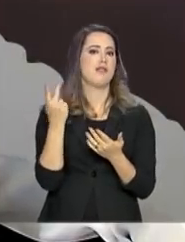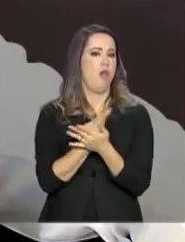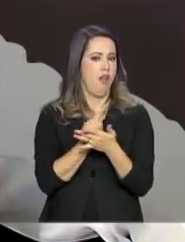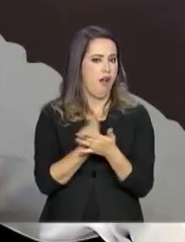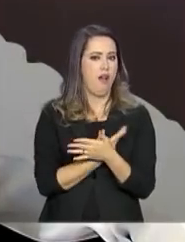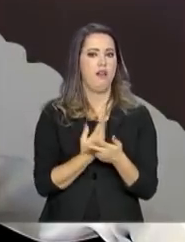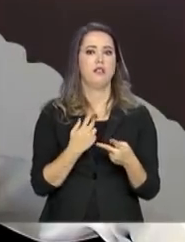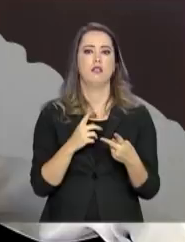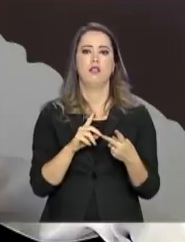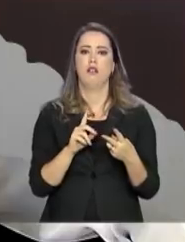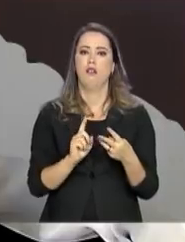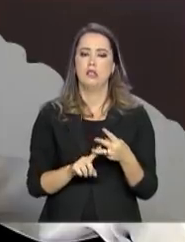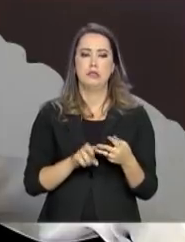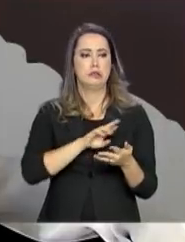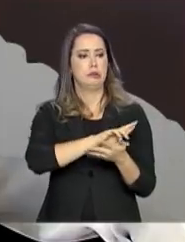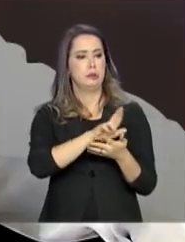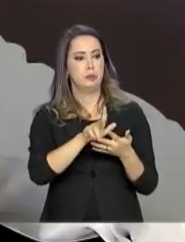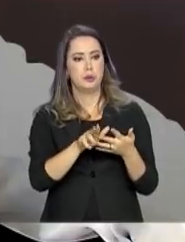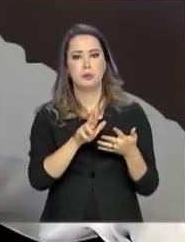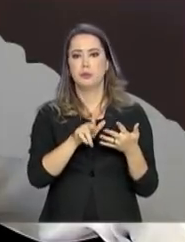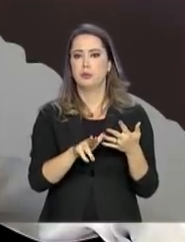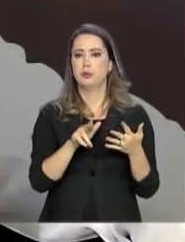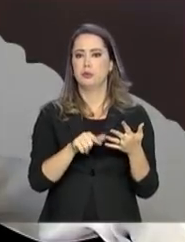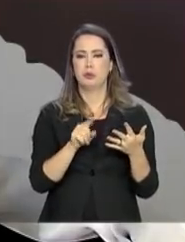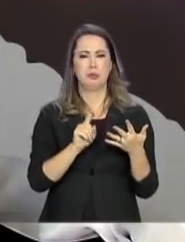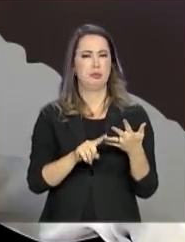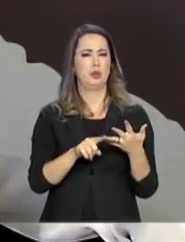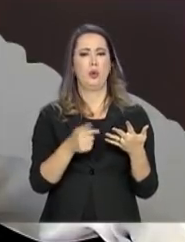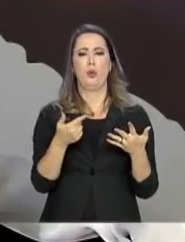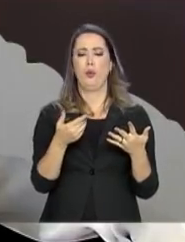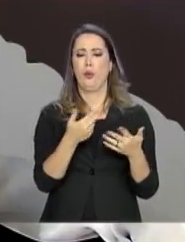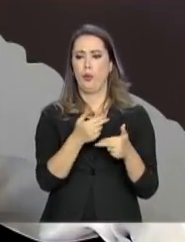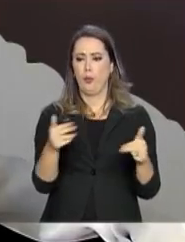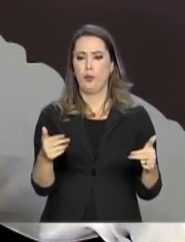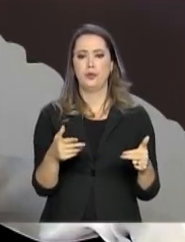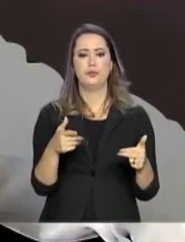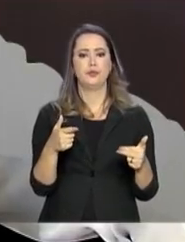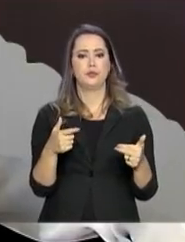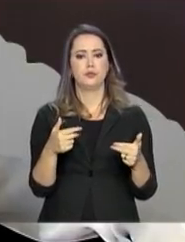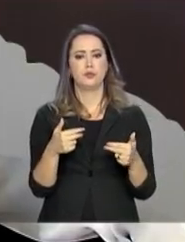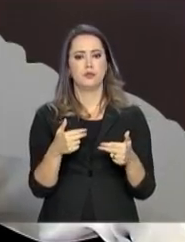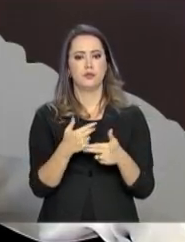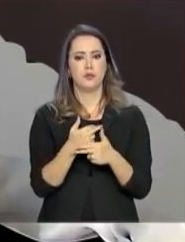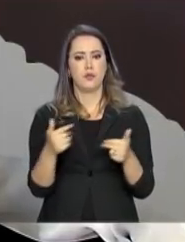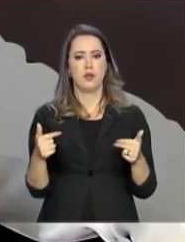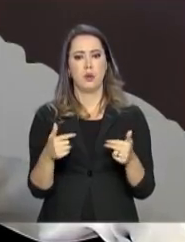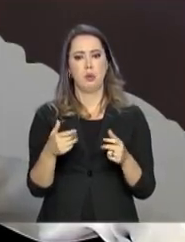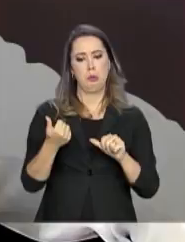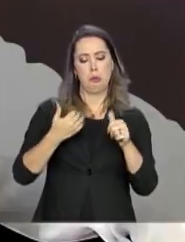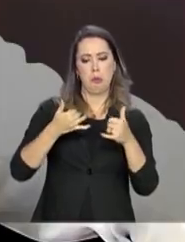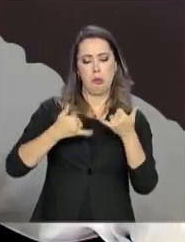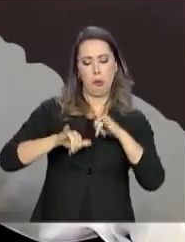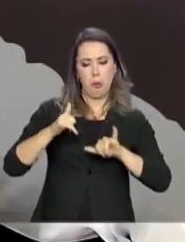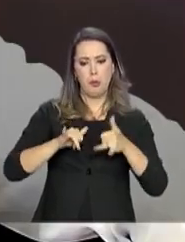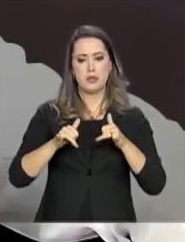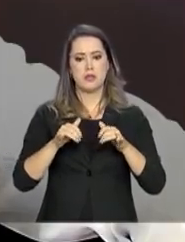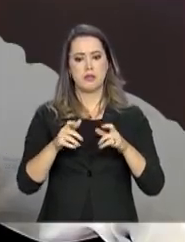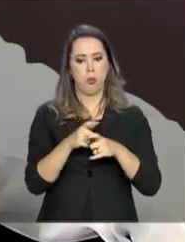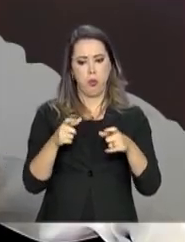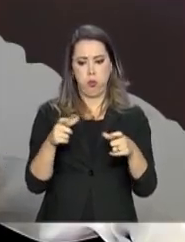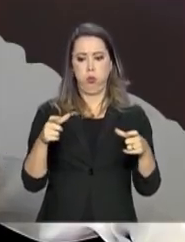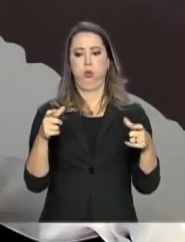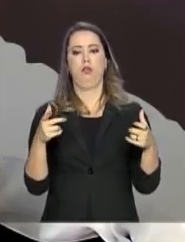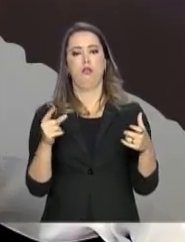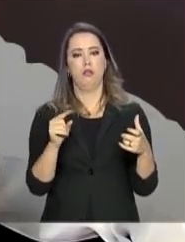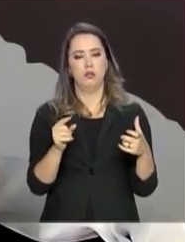com vários nutrientes é com a composição exagerada nos alimentos